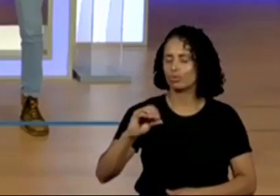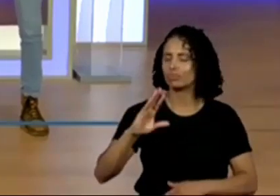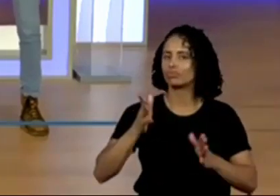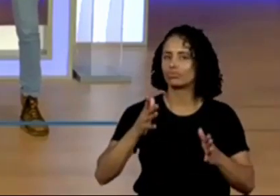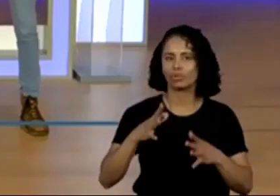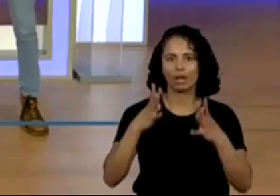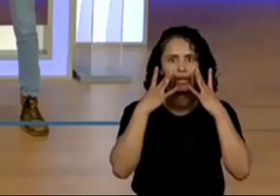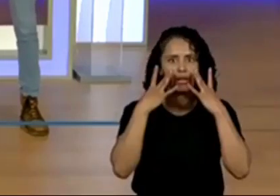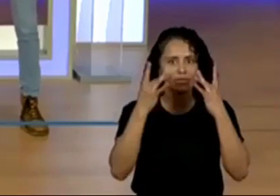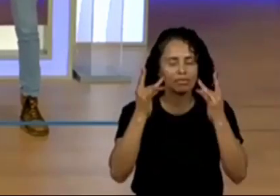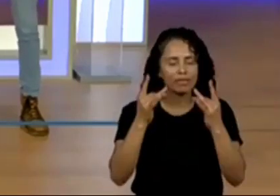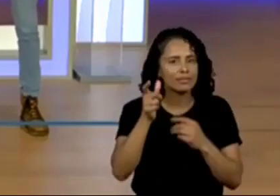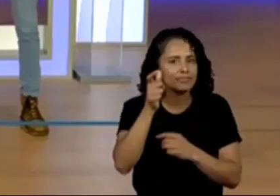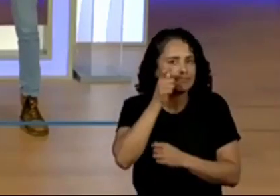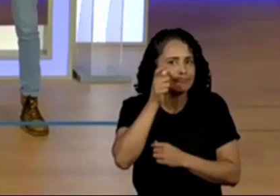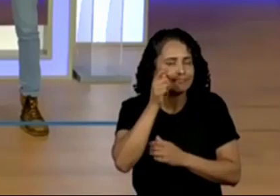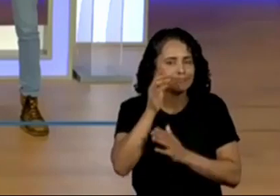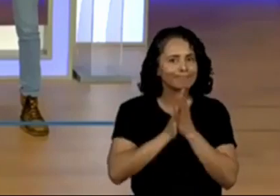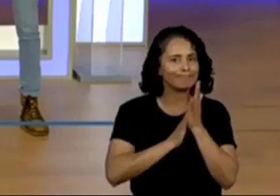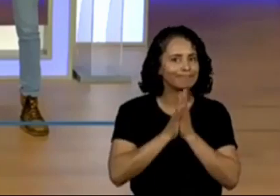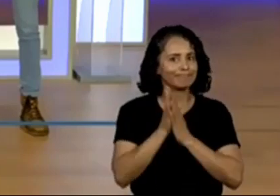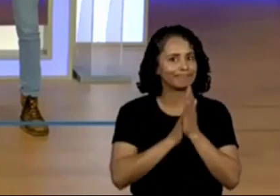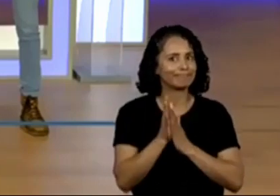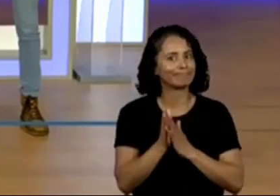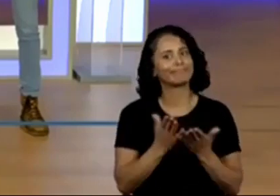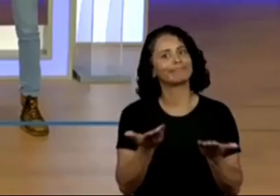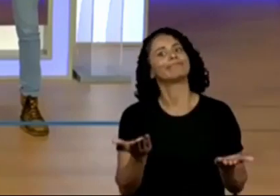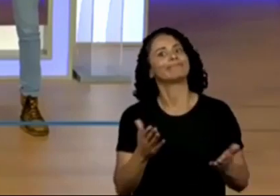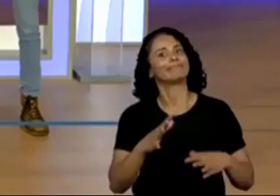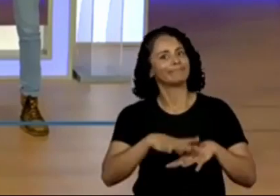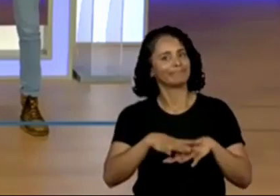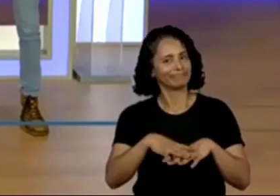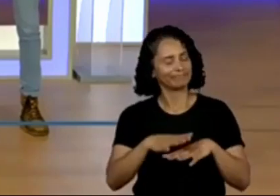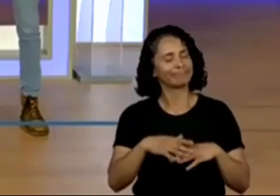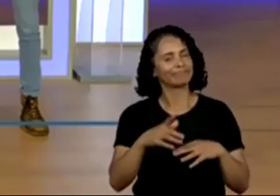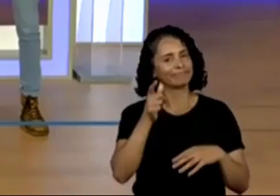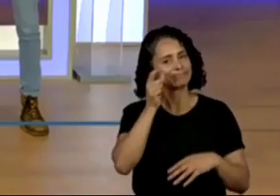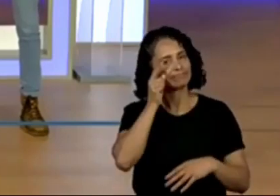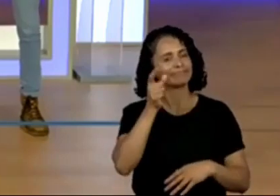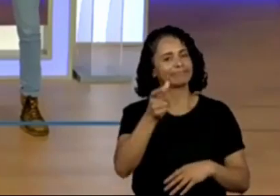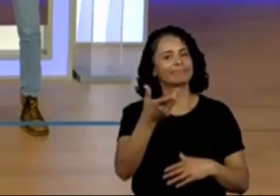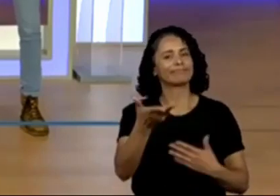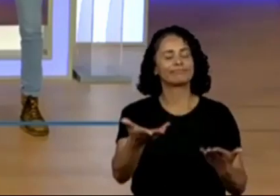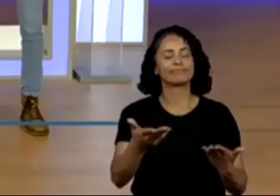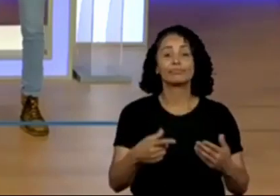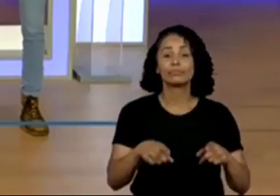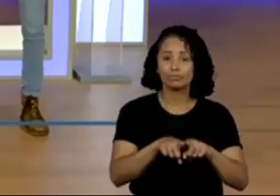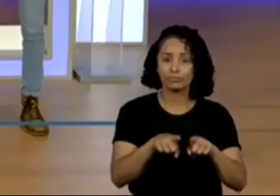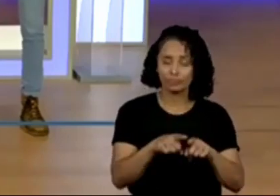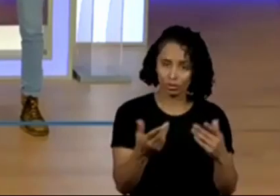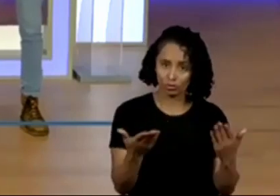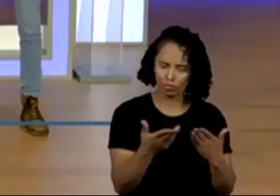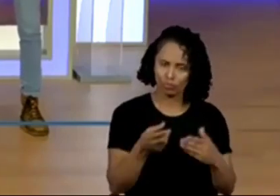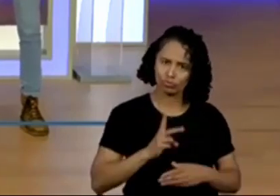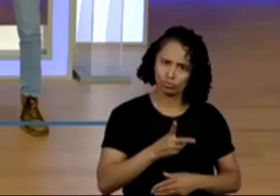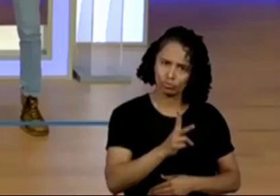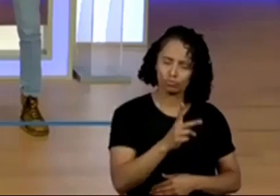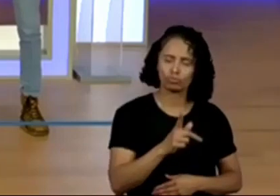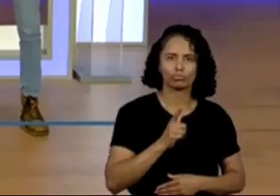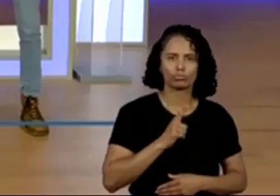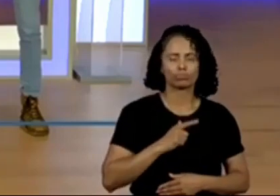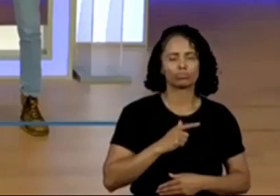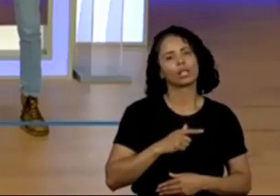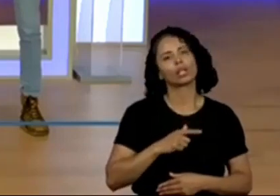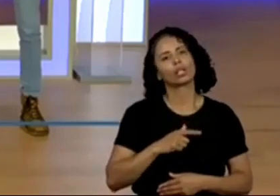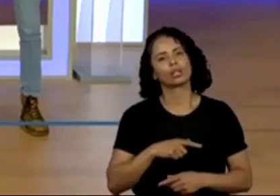como Itapira, tá ligada na aula de matemática, professor Jonas. É isso aí. Hoje nós vamos continuar, então, a ideia da divisão, né? Falamos um